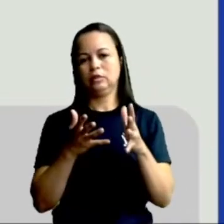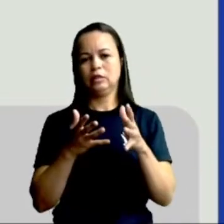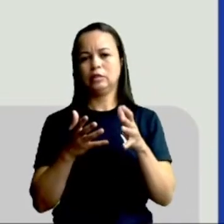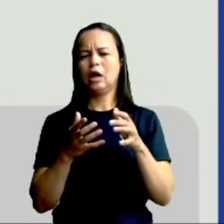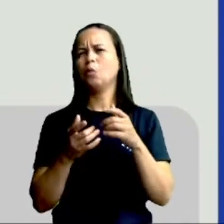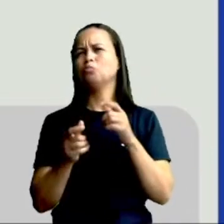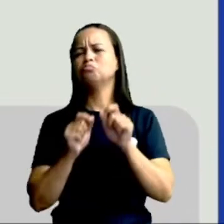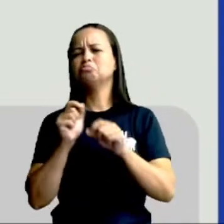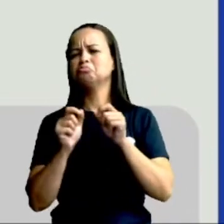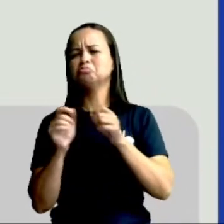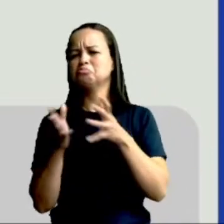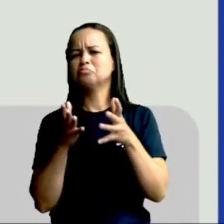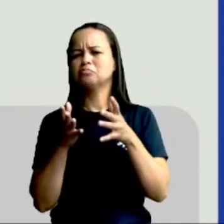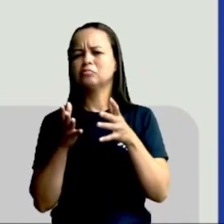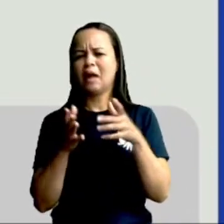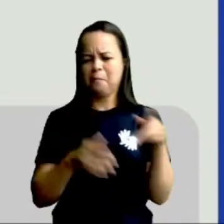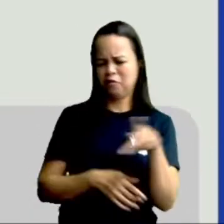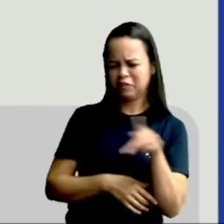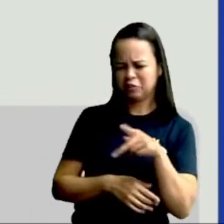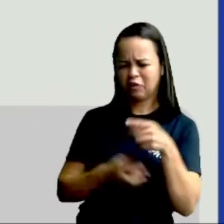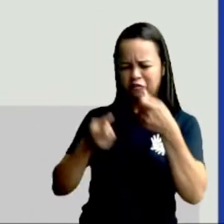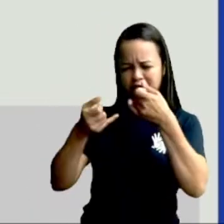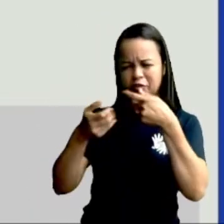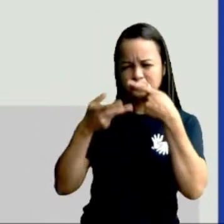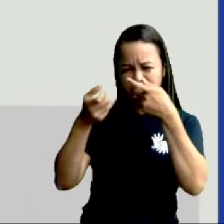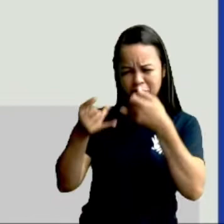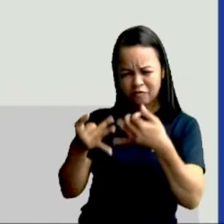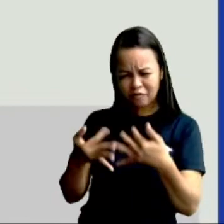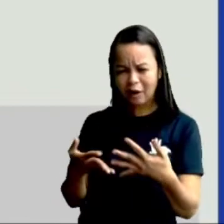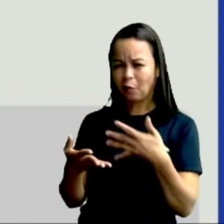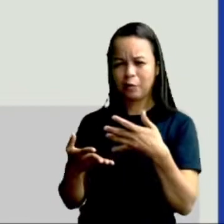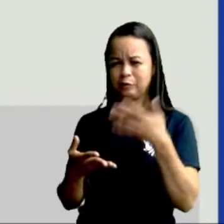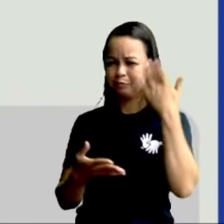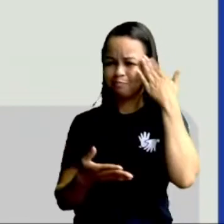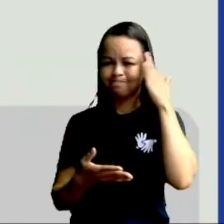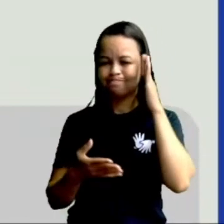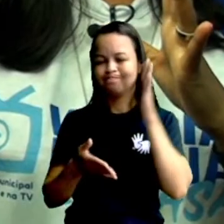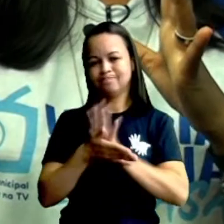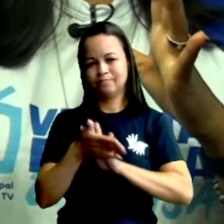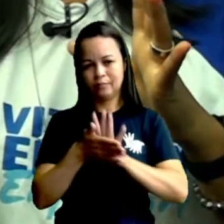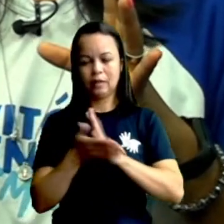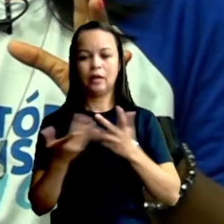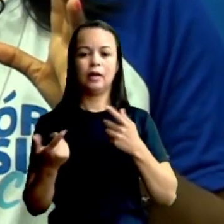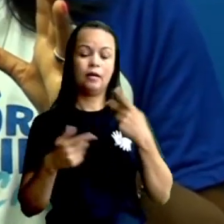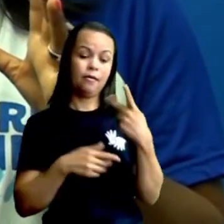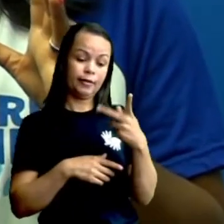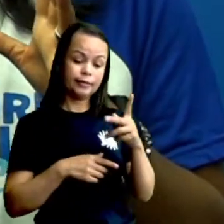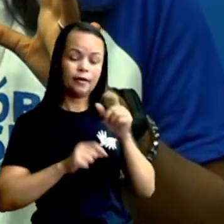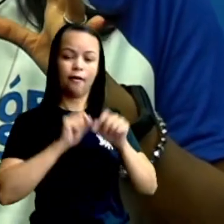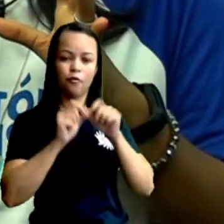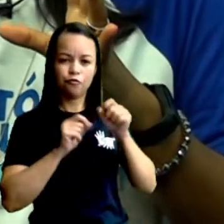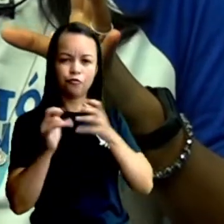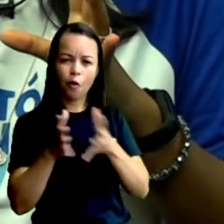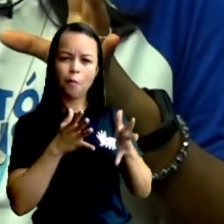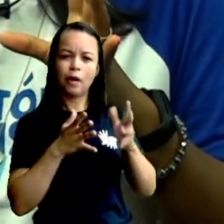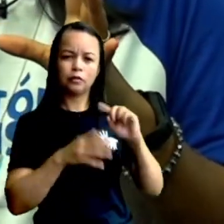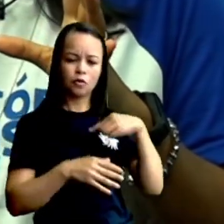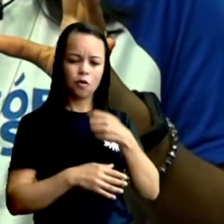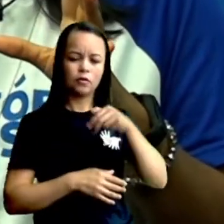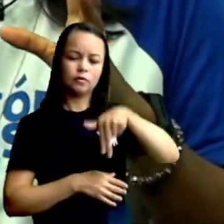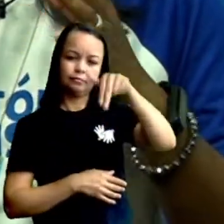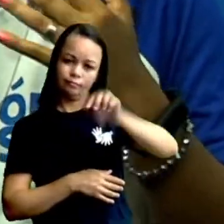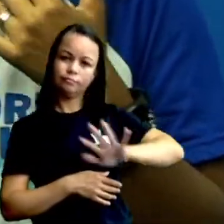Então, a senhora falou 1 quilo, não entendi uma graminha. Calma. Isso aí é o formato da nossa região Nordeste. Ele tem